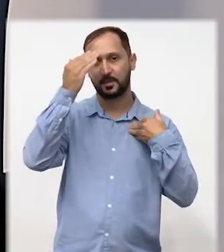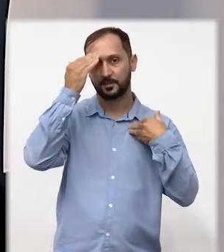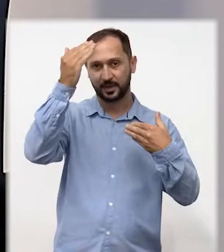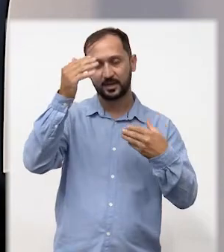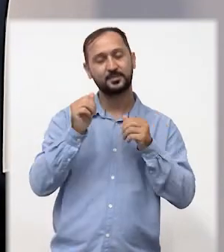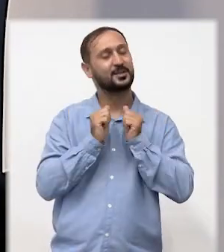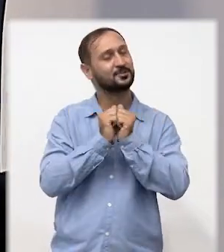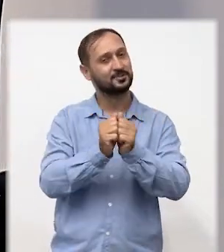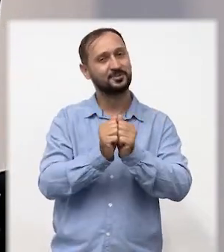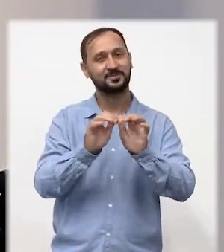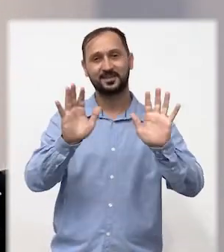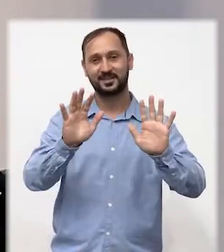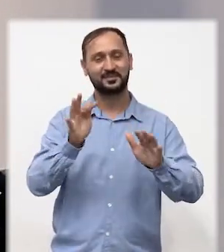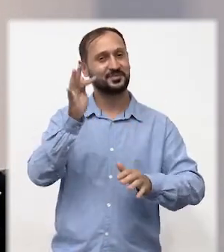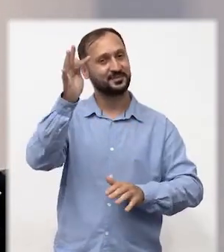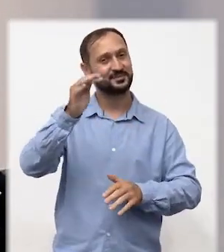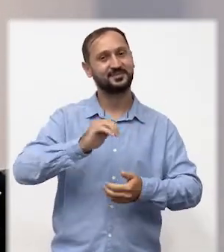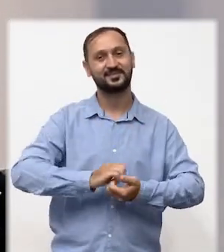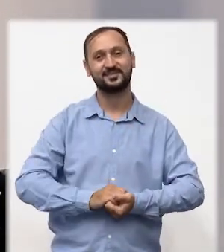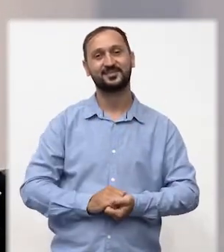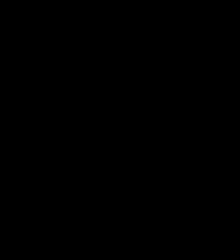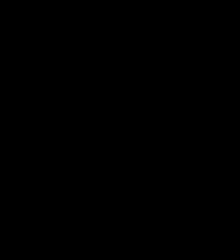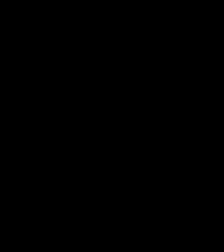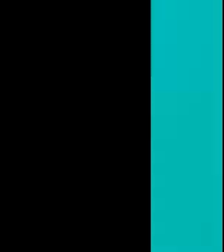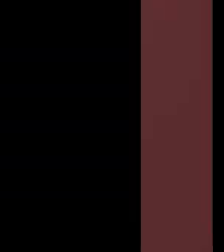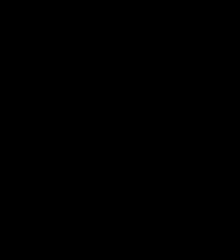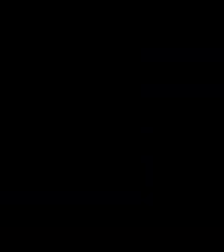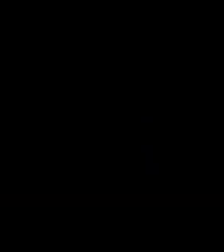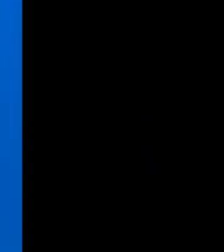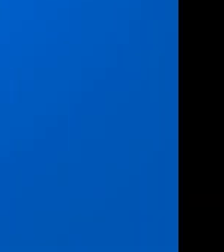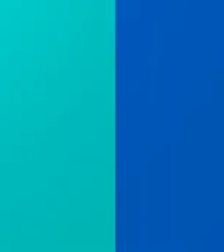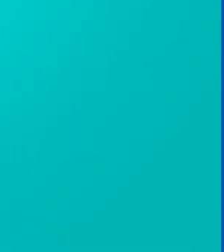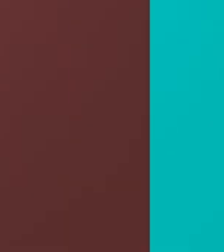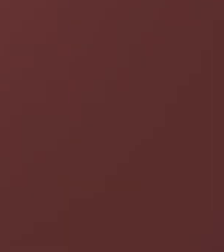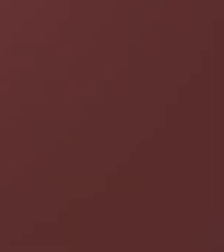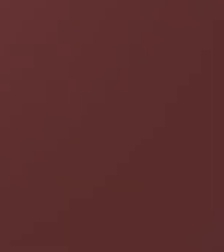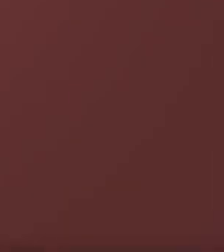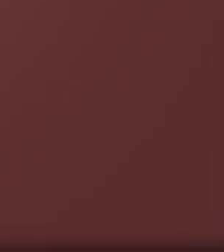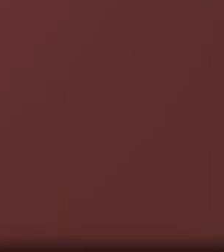eu vou ficando por aqui. Obrigada pela companhia e até a próxima.